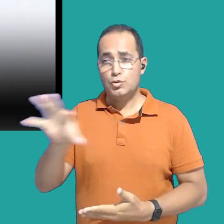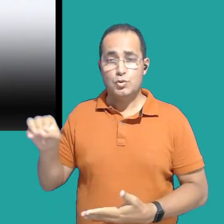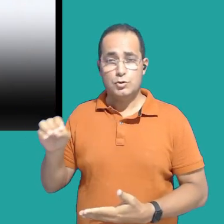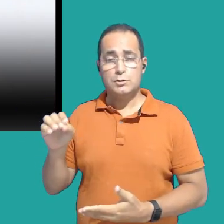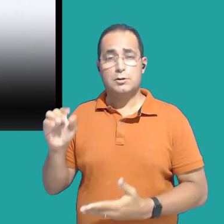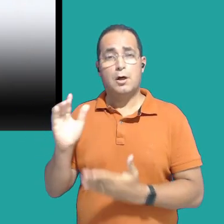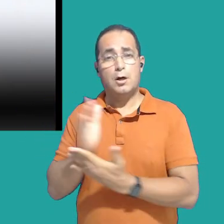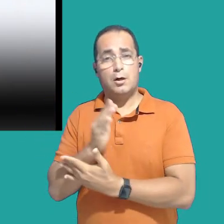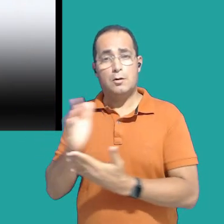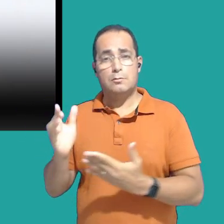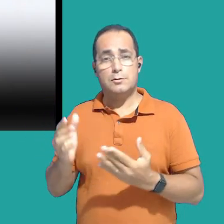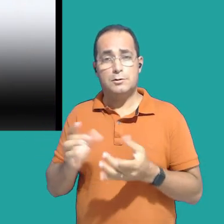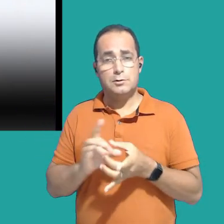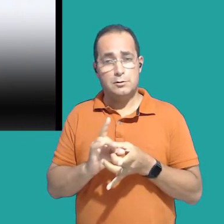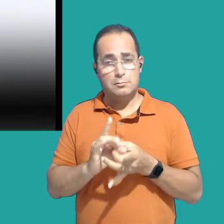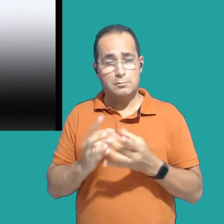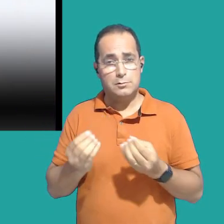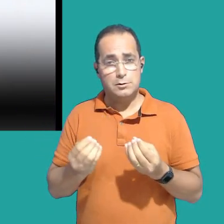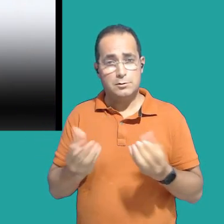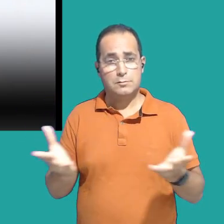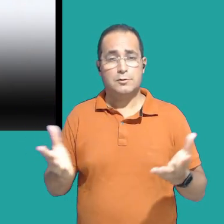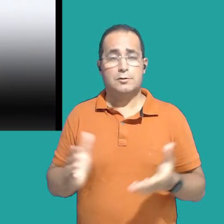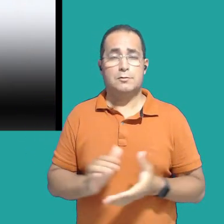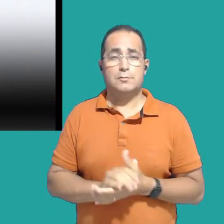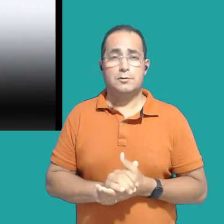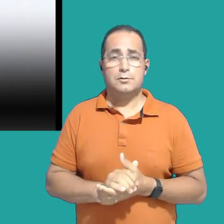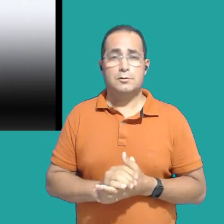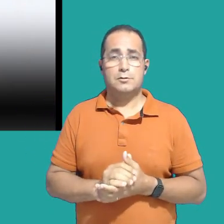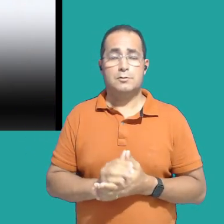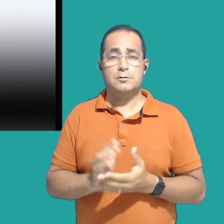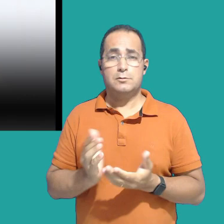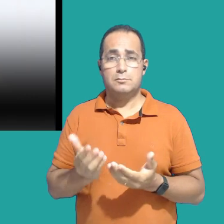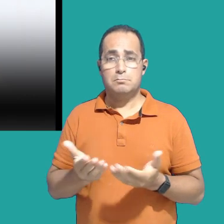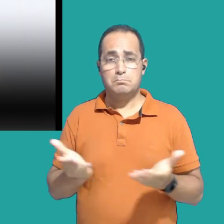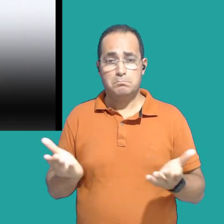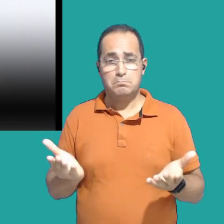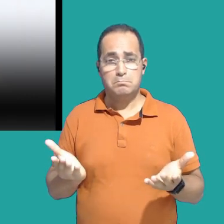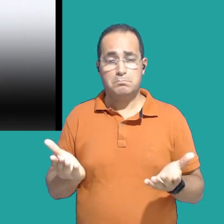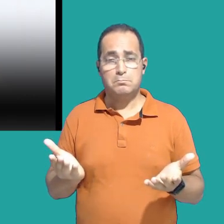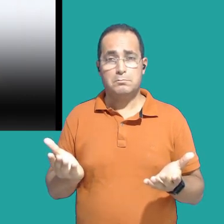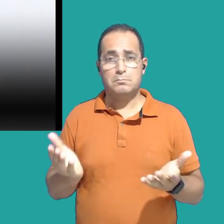elas, aquelas que estão disponíveis, que são